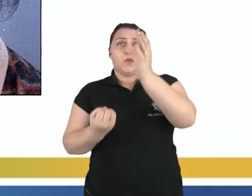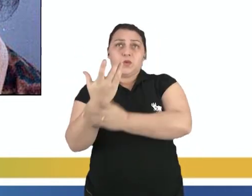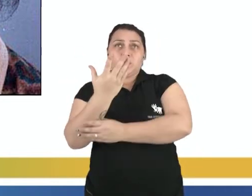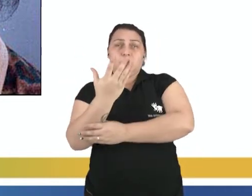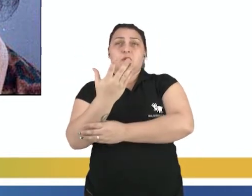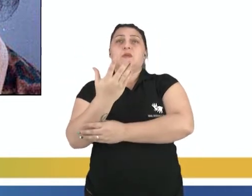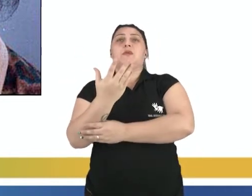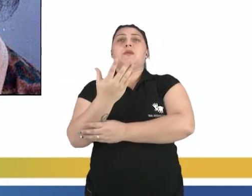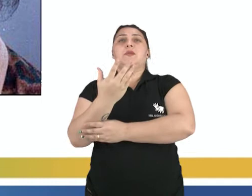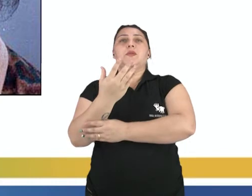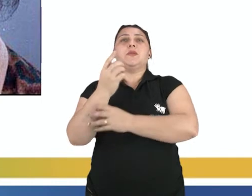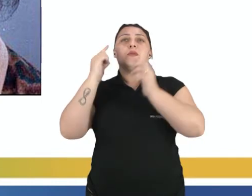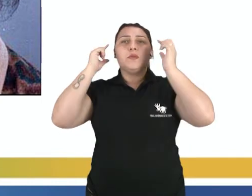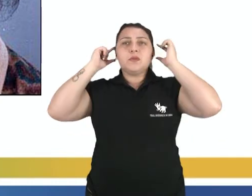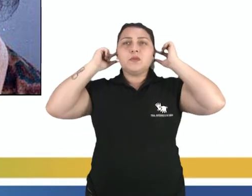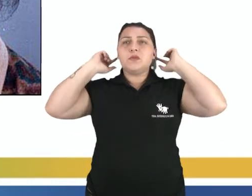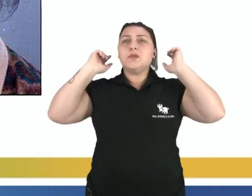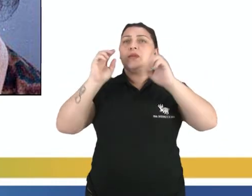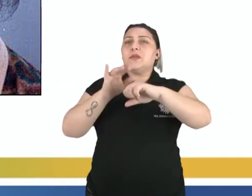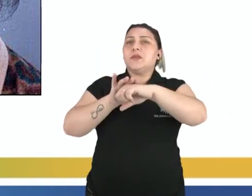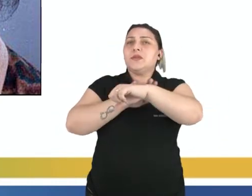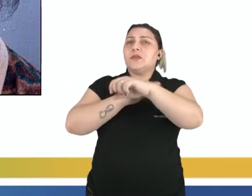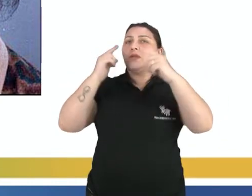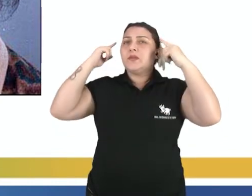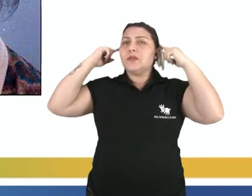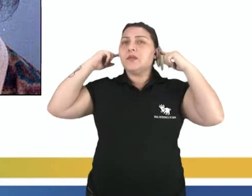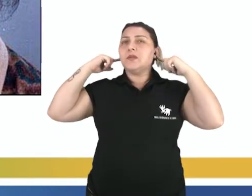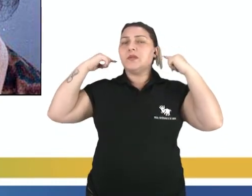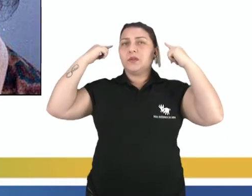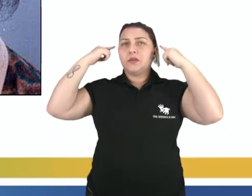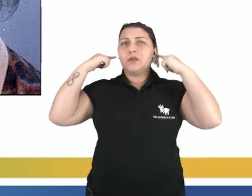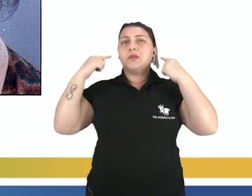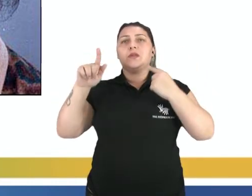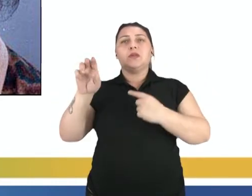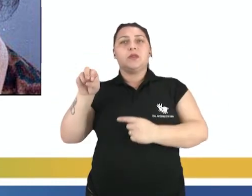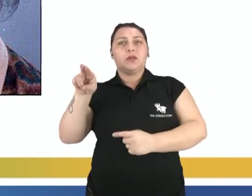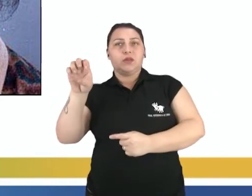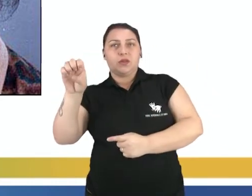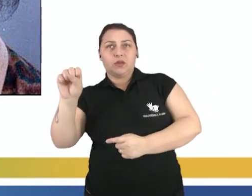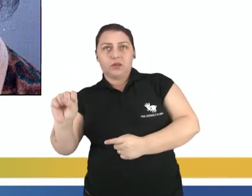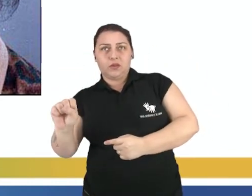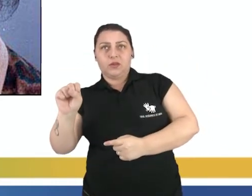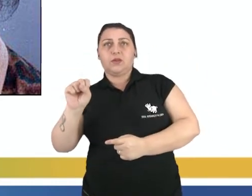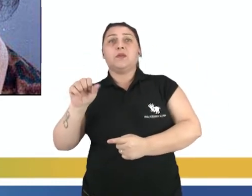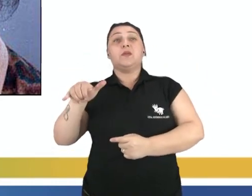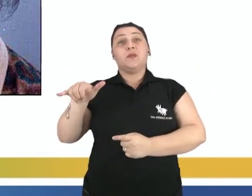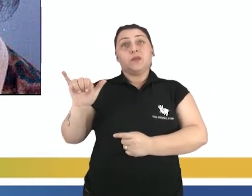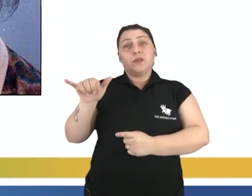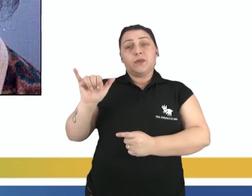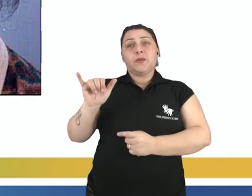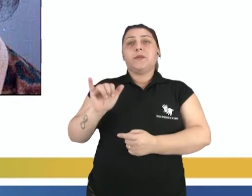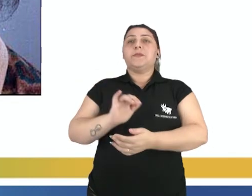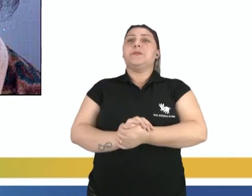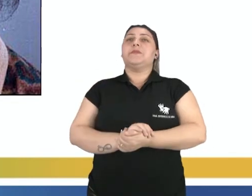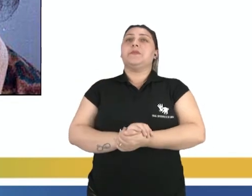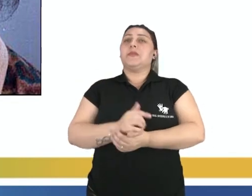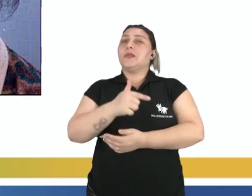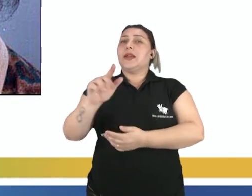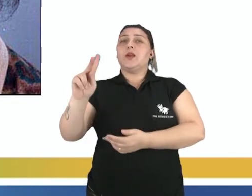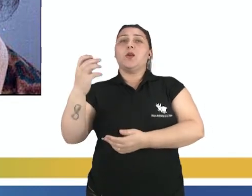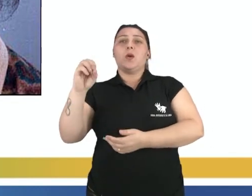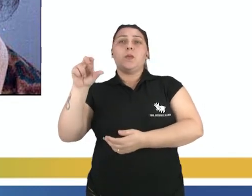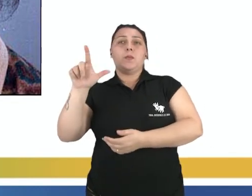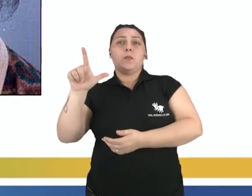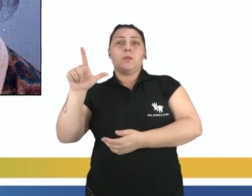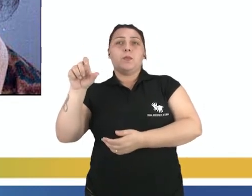de muitos pelos nas orelhas dos homens. Ela é uma herança dos genes, né, do gene do cromossomo Y na parte não homóloga, ou